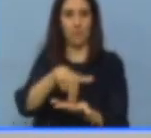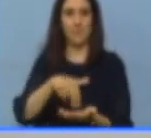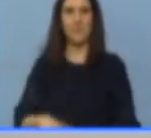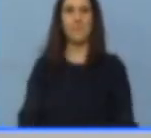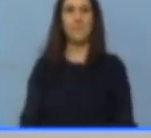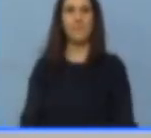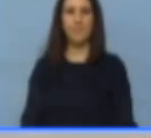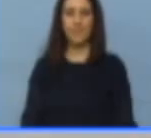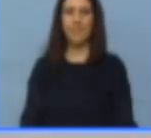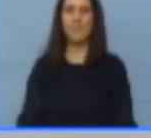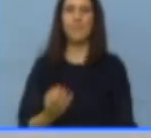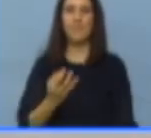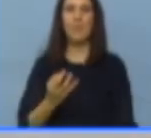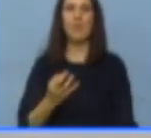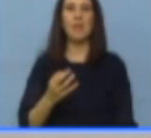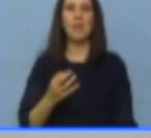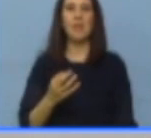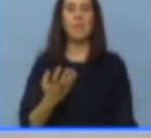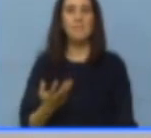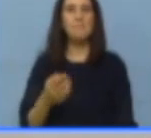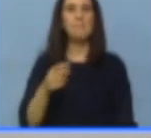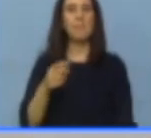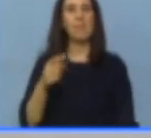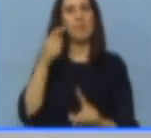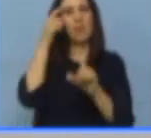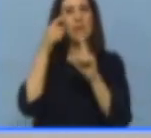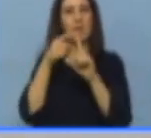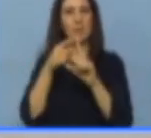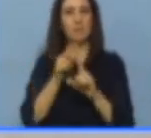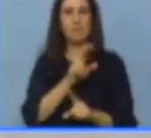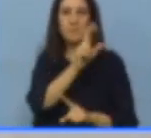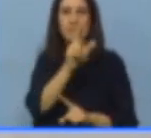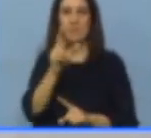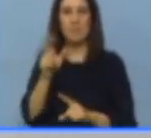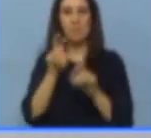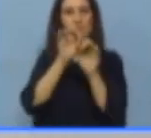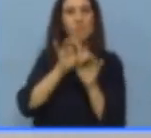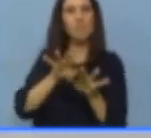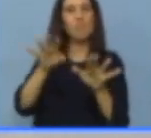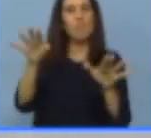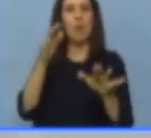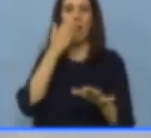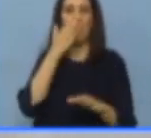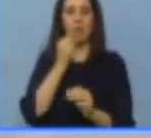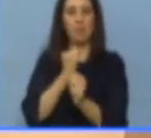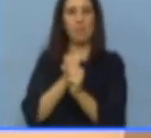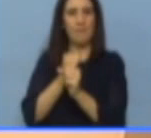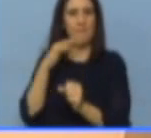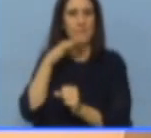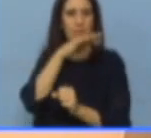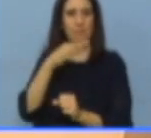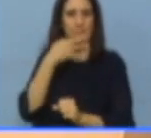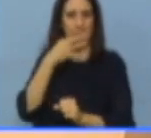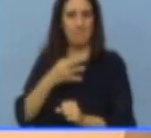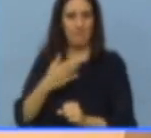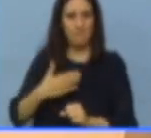A missão, enfim, esse trabalho de anunciar é cada vez mais um trabalho de uma família inteira? É sim, é cada vez